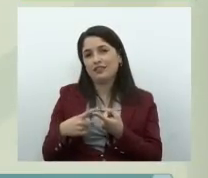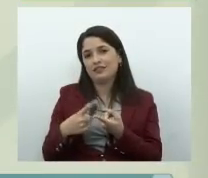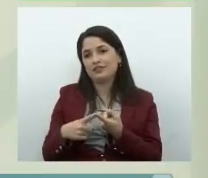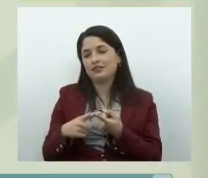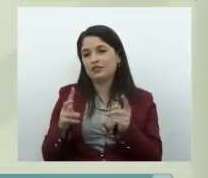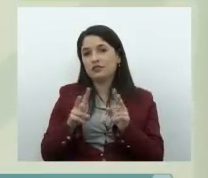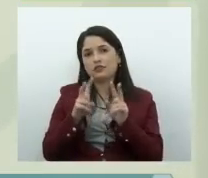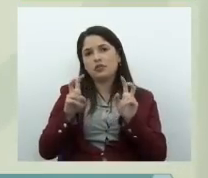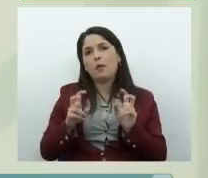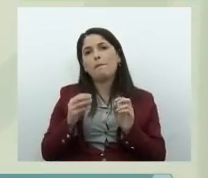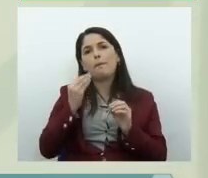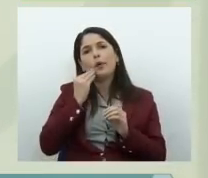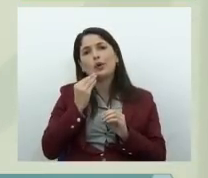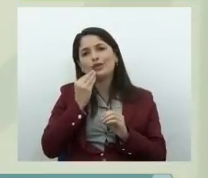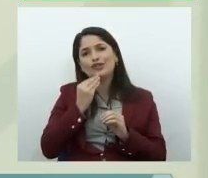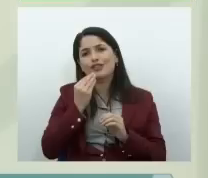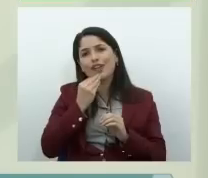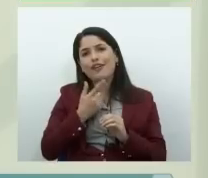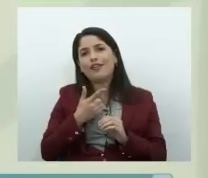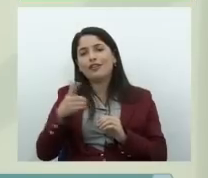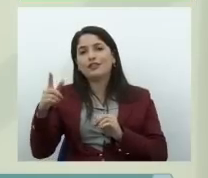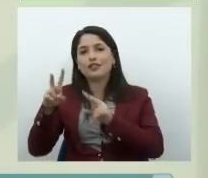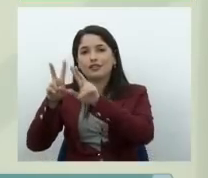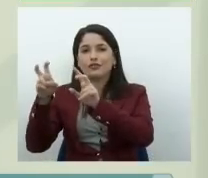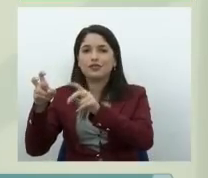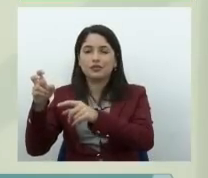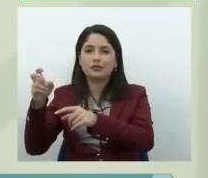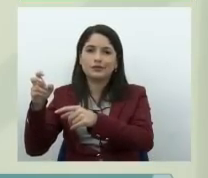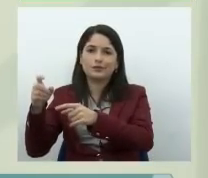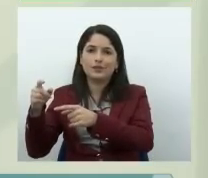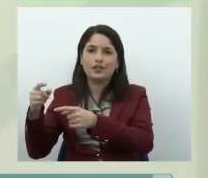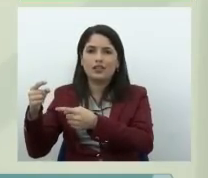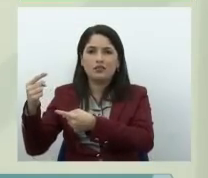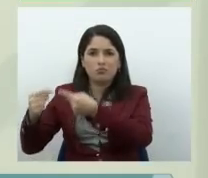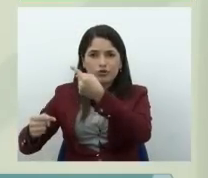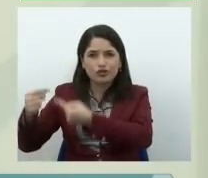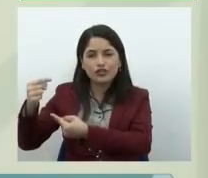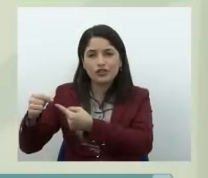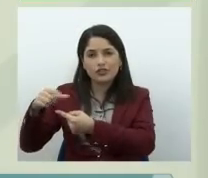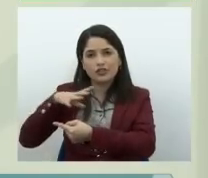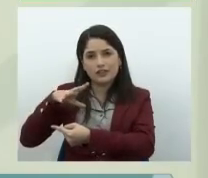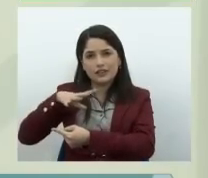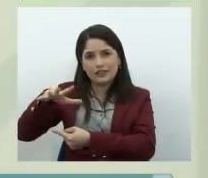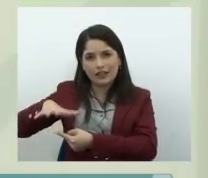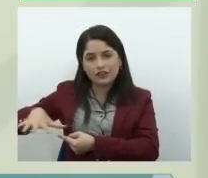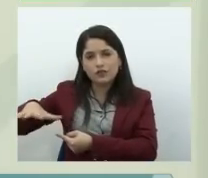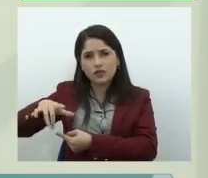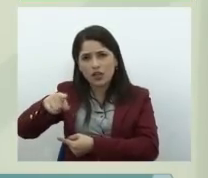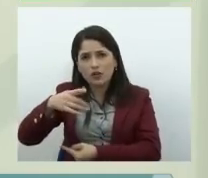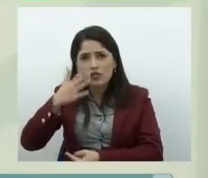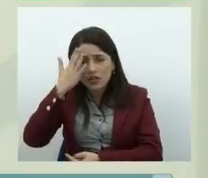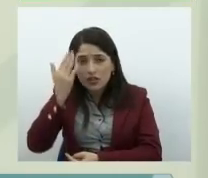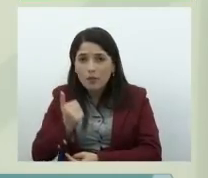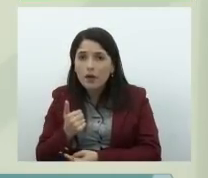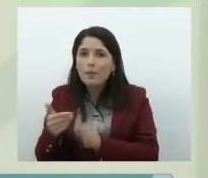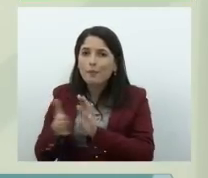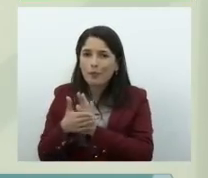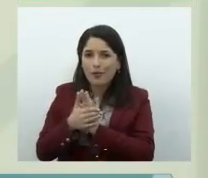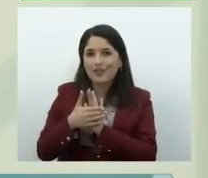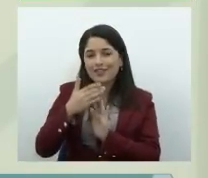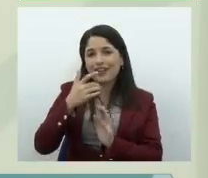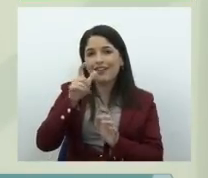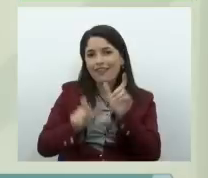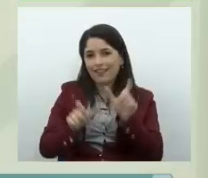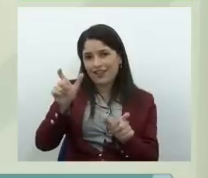de que poderíamos estar tratando dos temas da cidade. Você que está nos assistindo gostaria de saber quais as propostas de